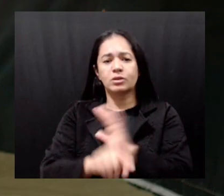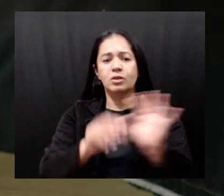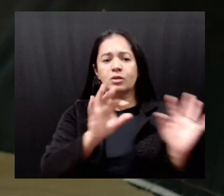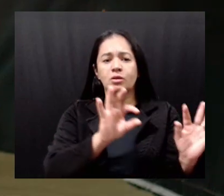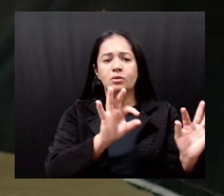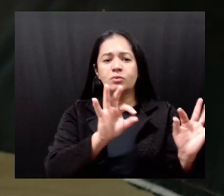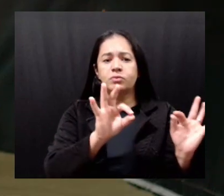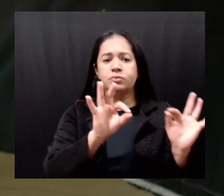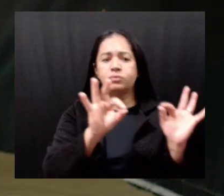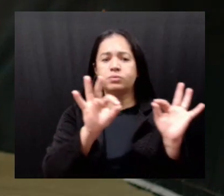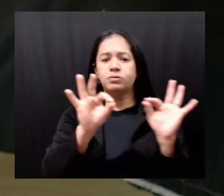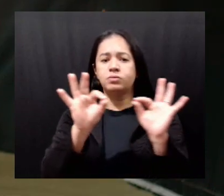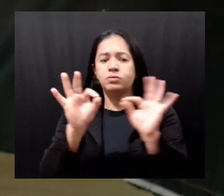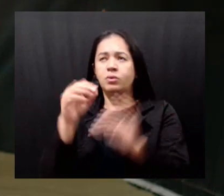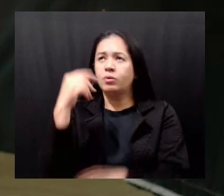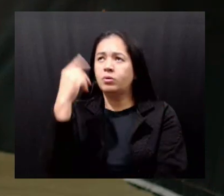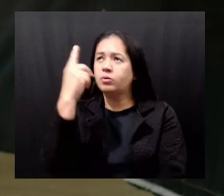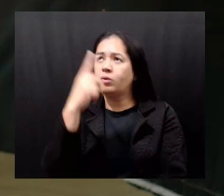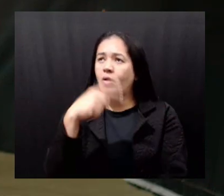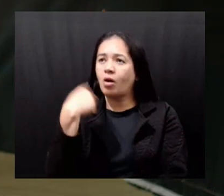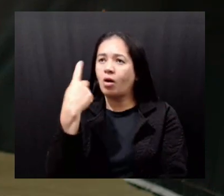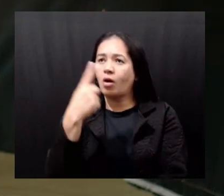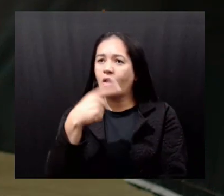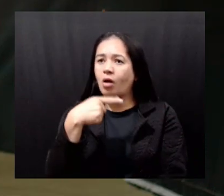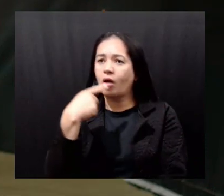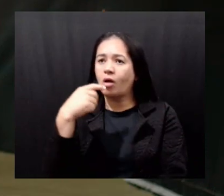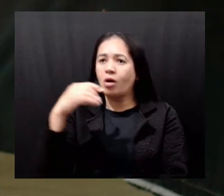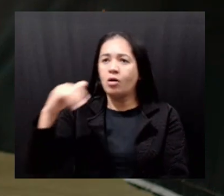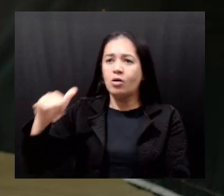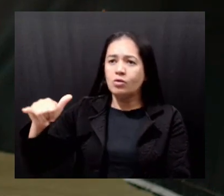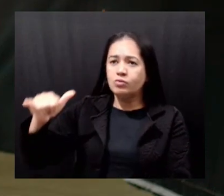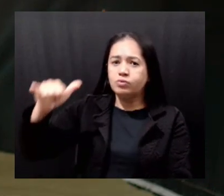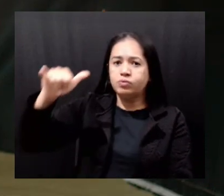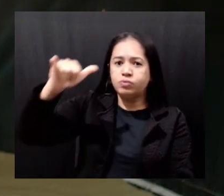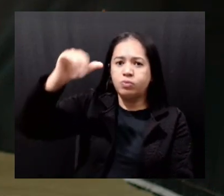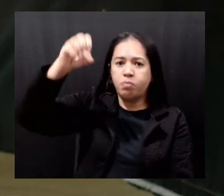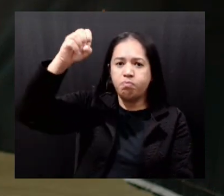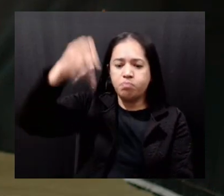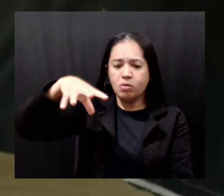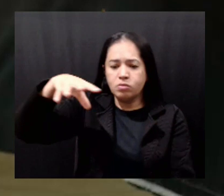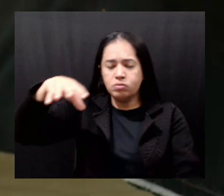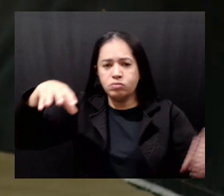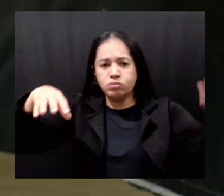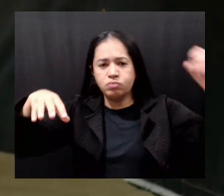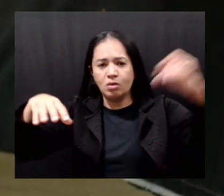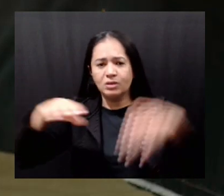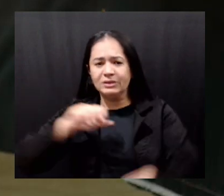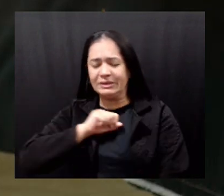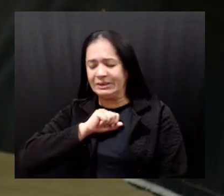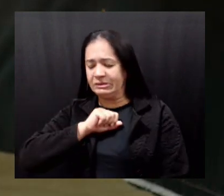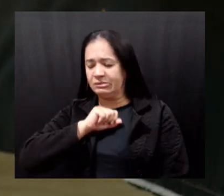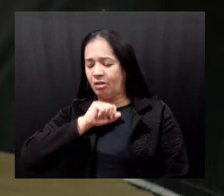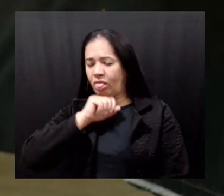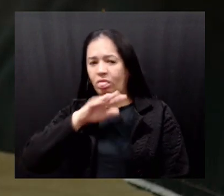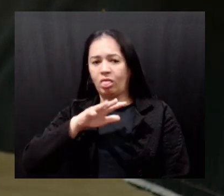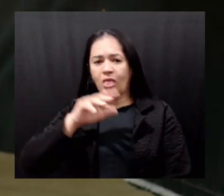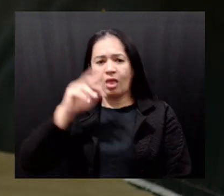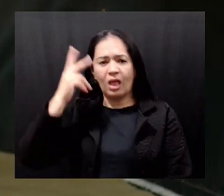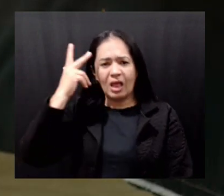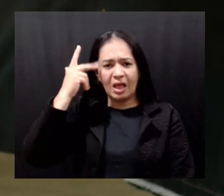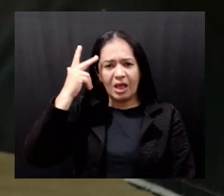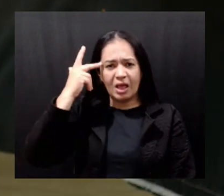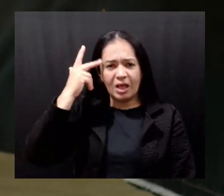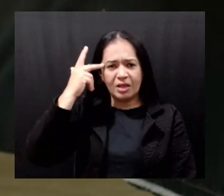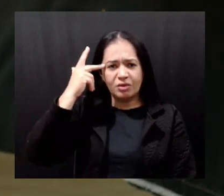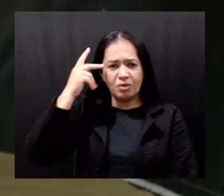horas de bombardeios e fiquei enjoada. É normal o cérebro transformar choque